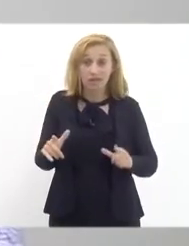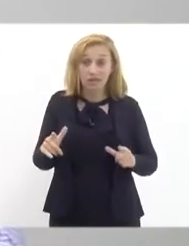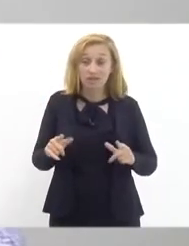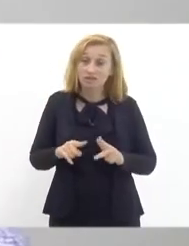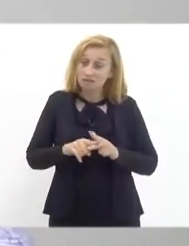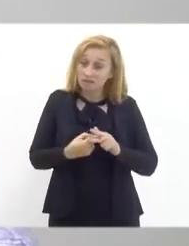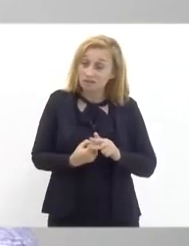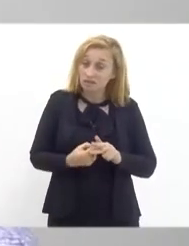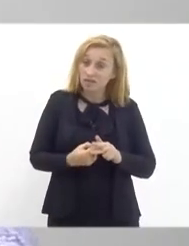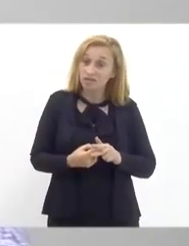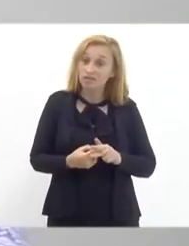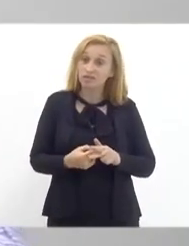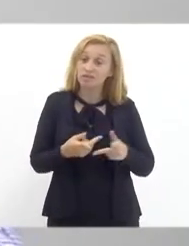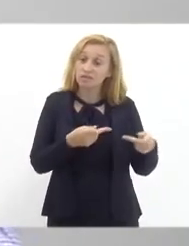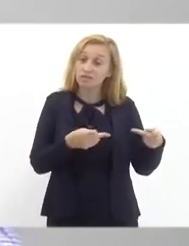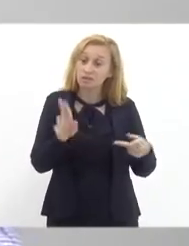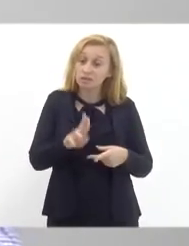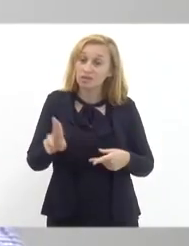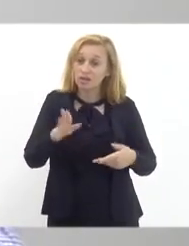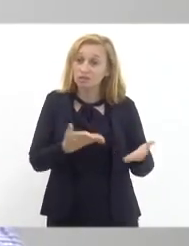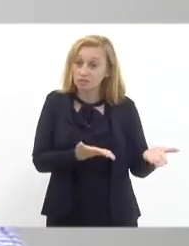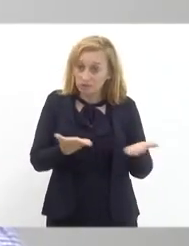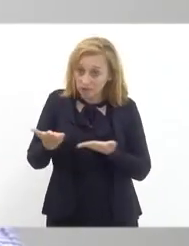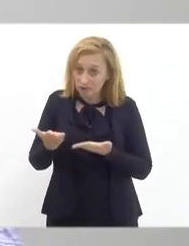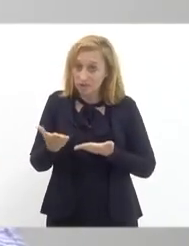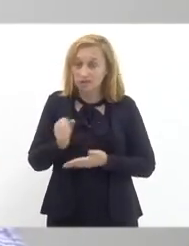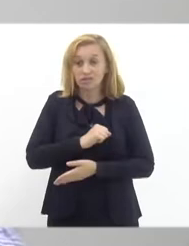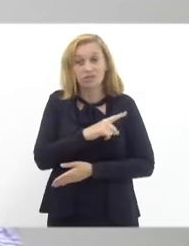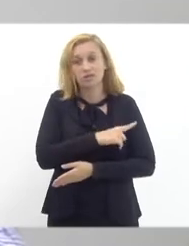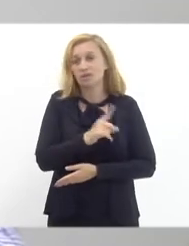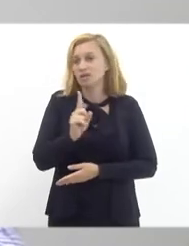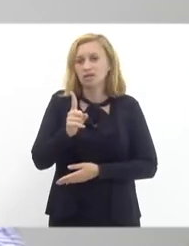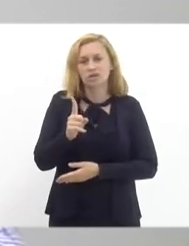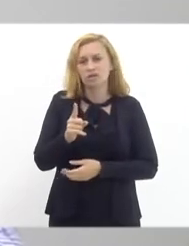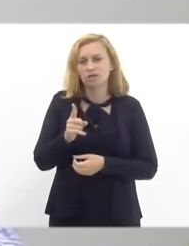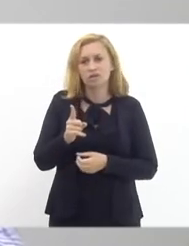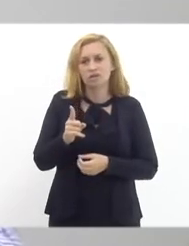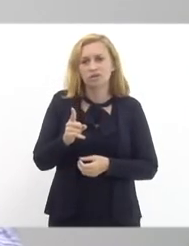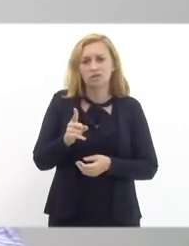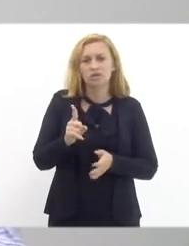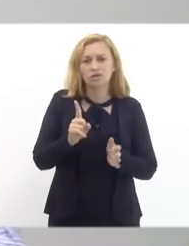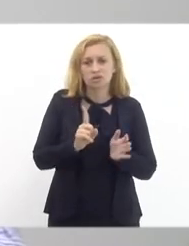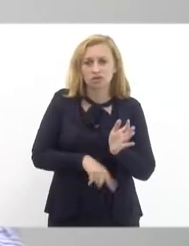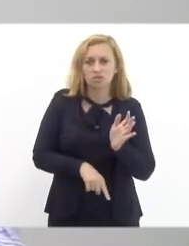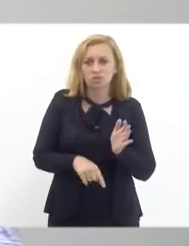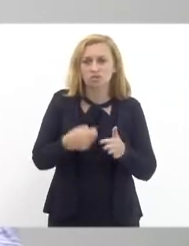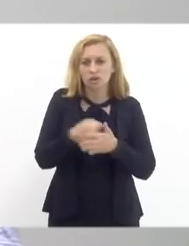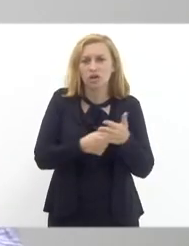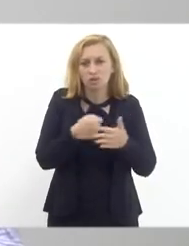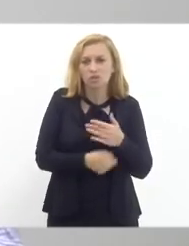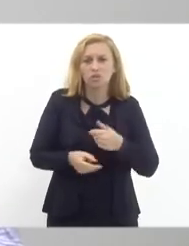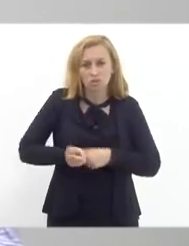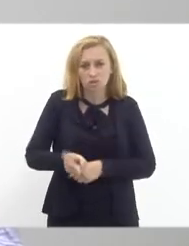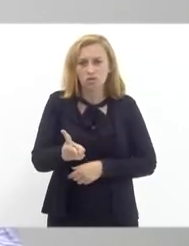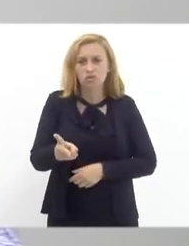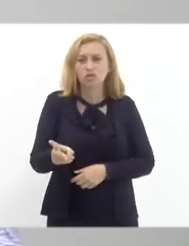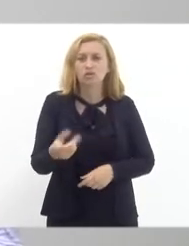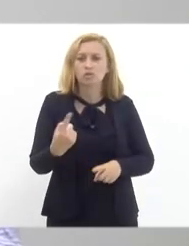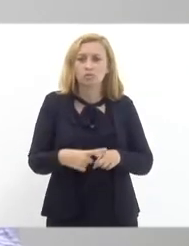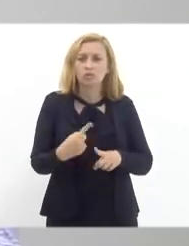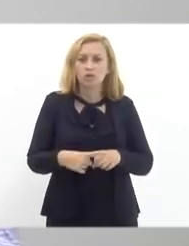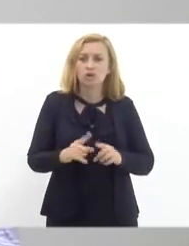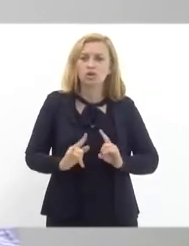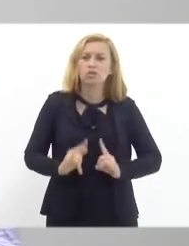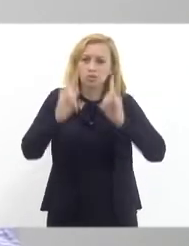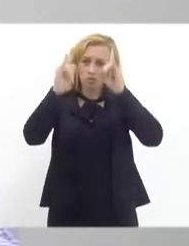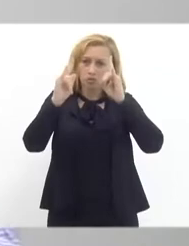restaurada e sendo utilizada por todos vocês, São Gonçalo. Por favor, não diminua essa luta, não, continue. Porque o bem tombado merece.